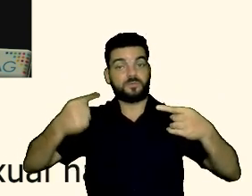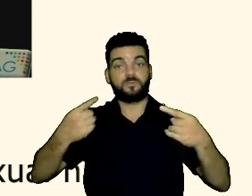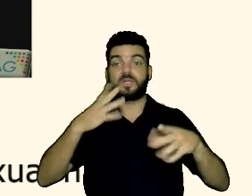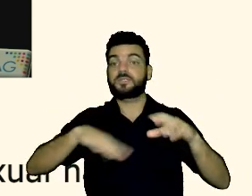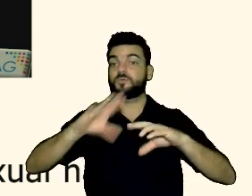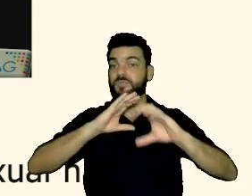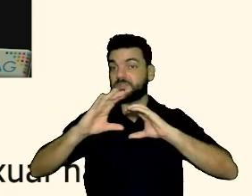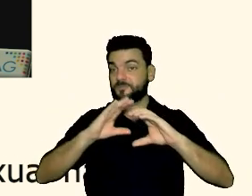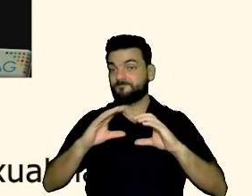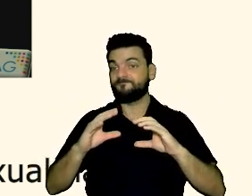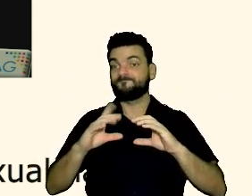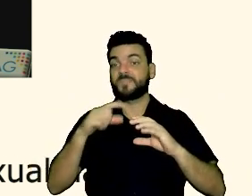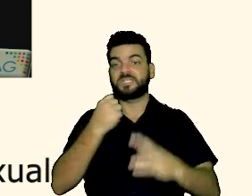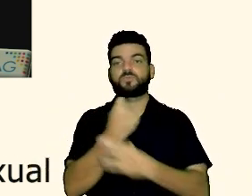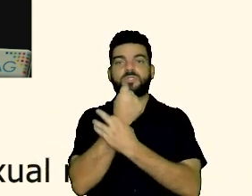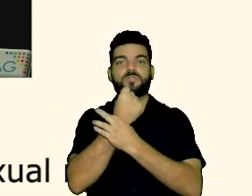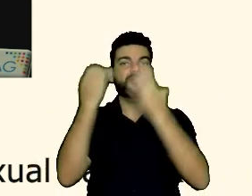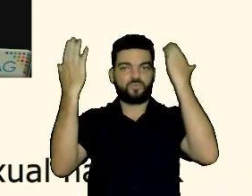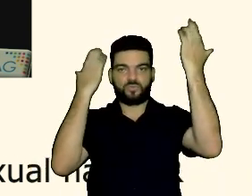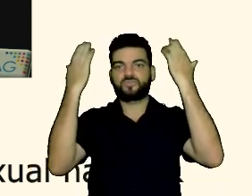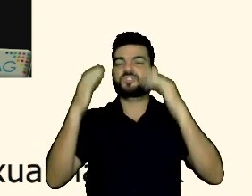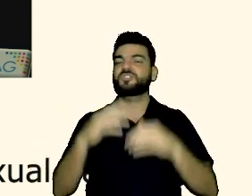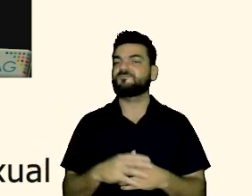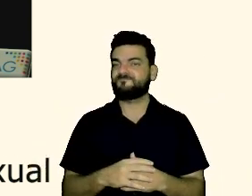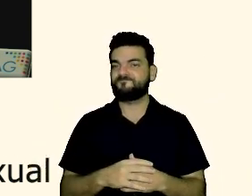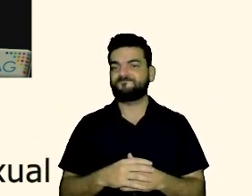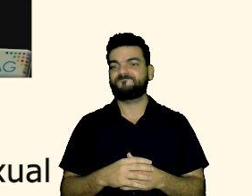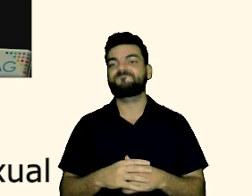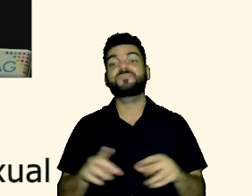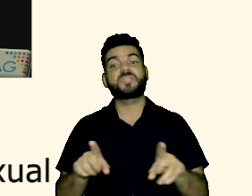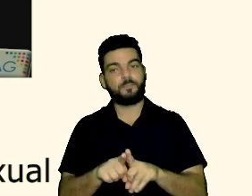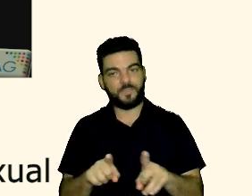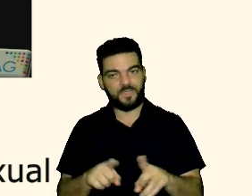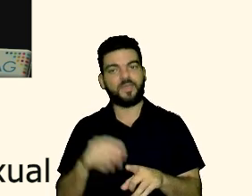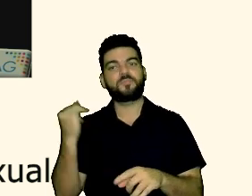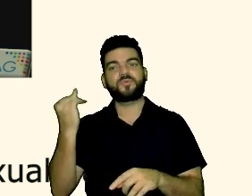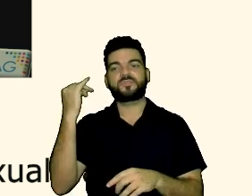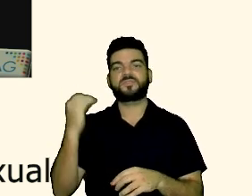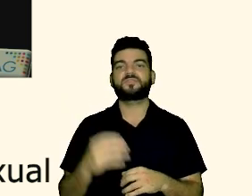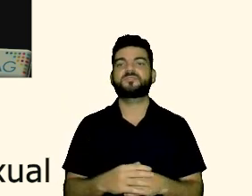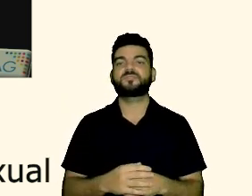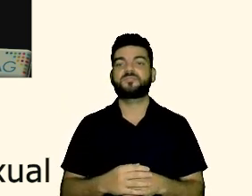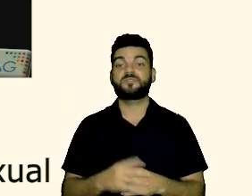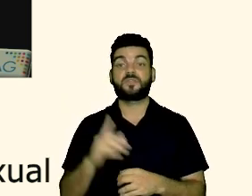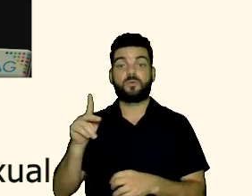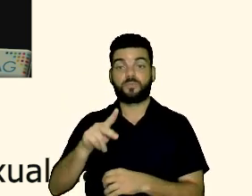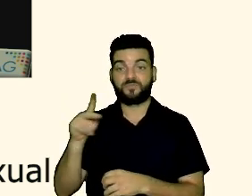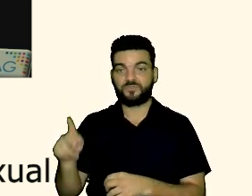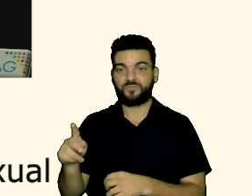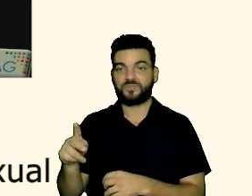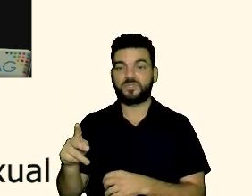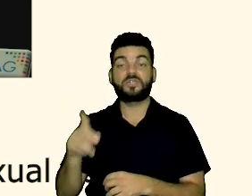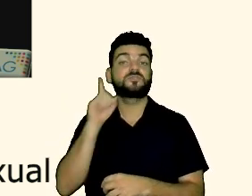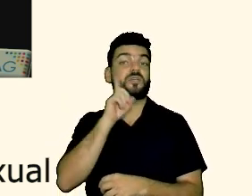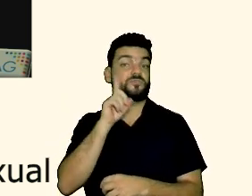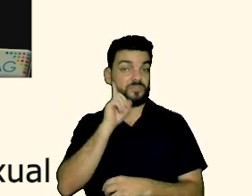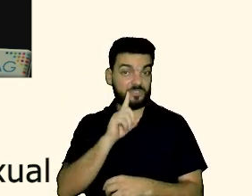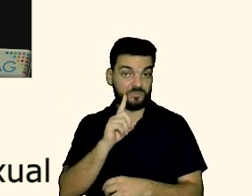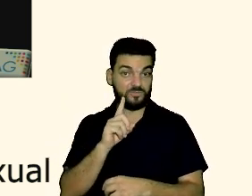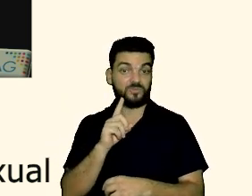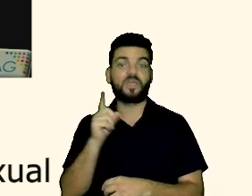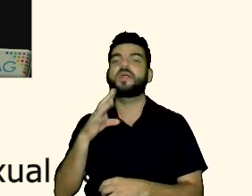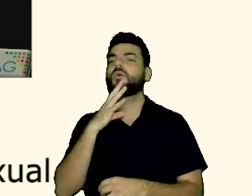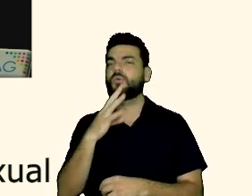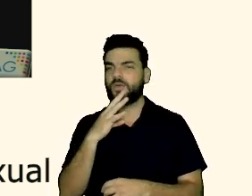Amy Adams Edmondson, que é uma professora de Harvard, que é perita na segurança psicológica, o mais